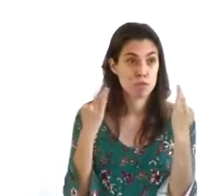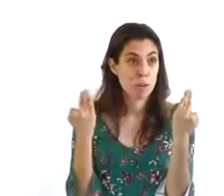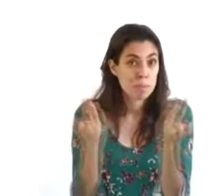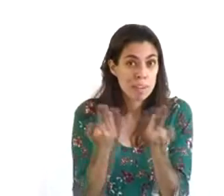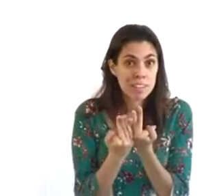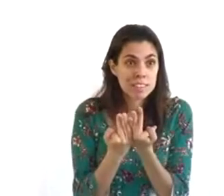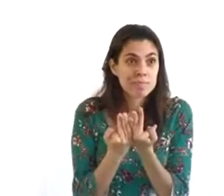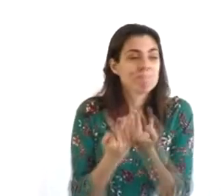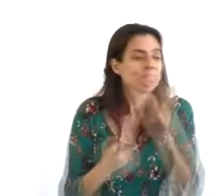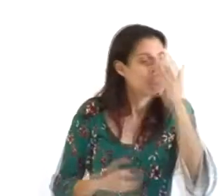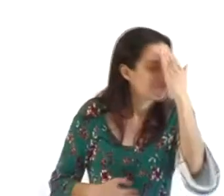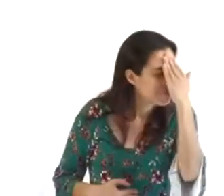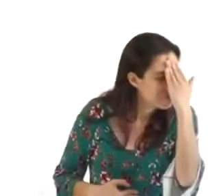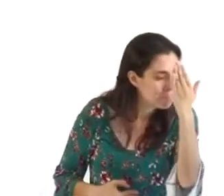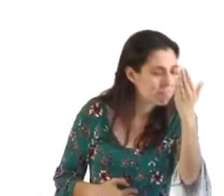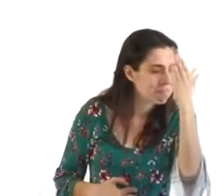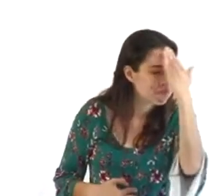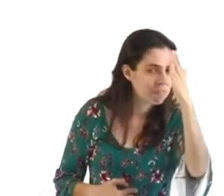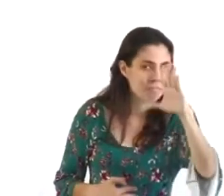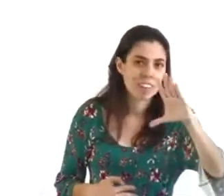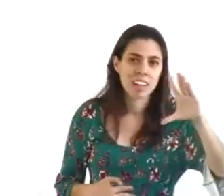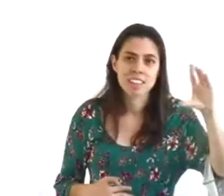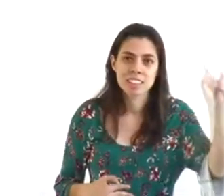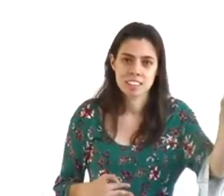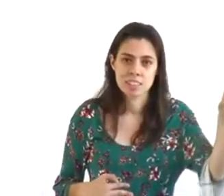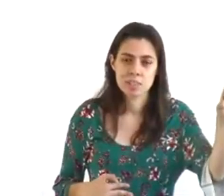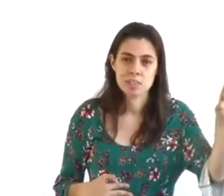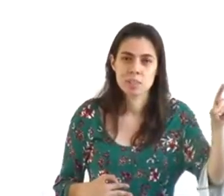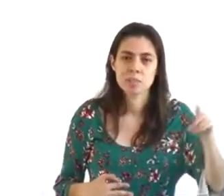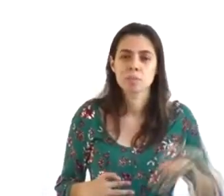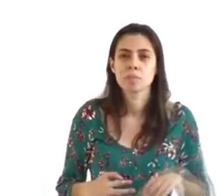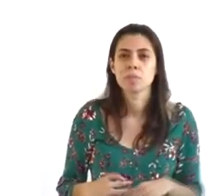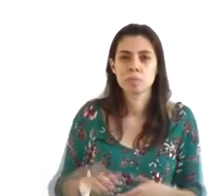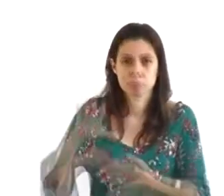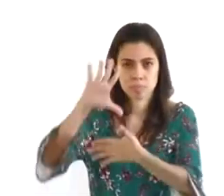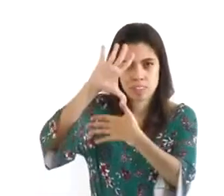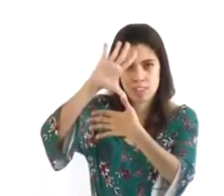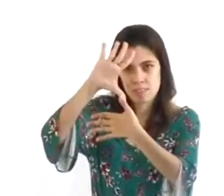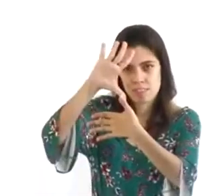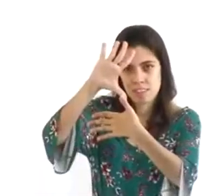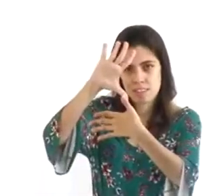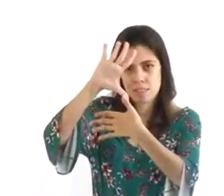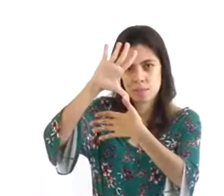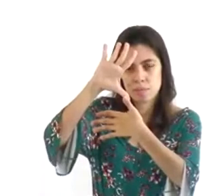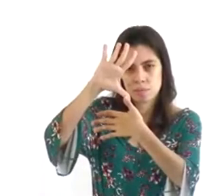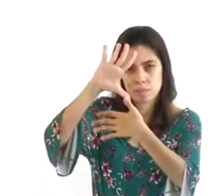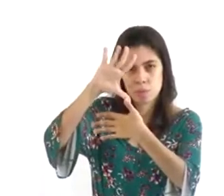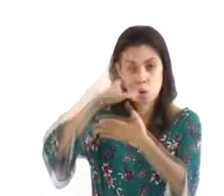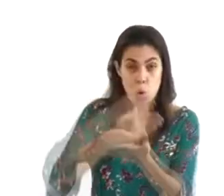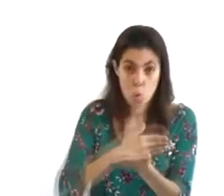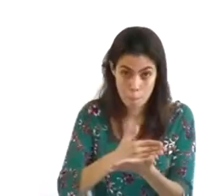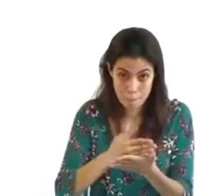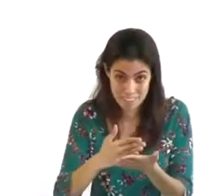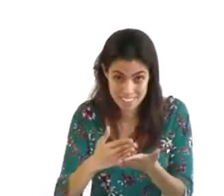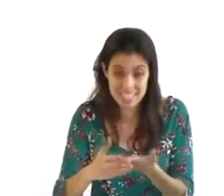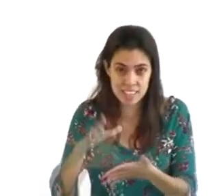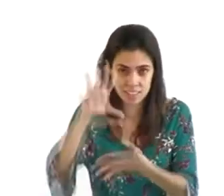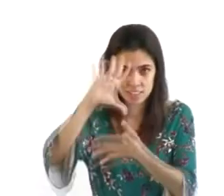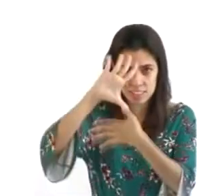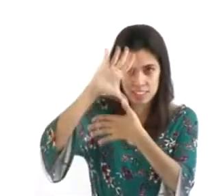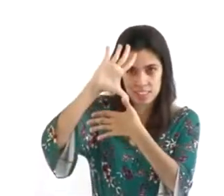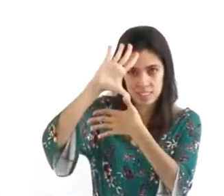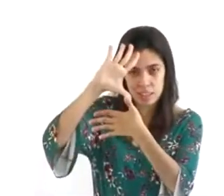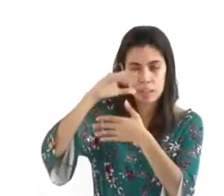imigraram da Europa, da Inglaterra, da Irlanda do Norte para a América, ali onde estava nascendo um novo país, ainda chamado de Nova